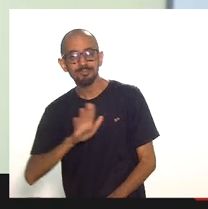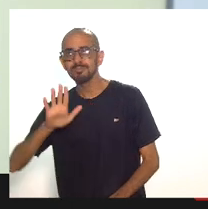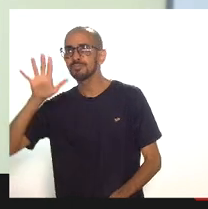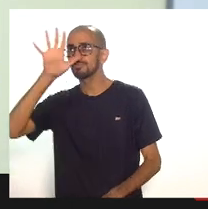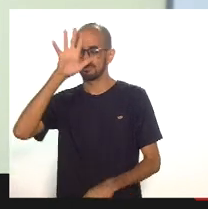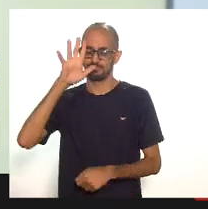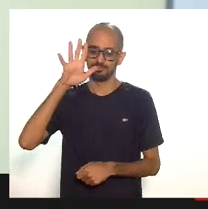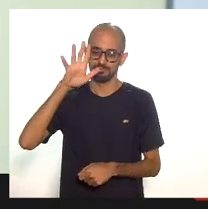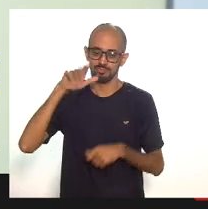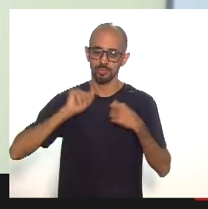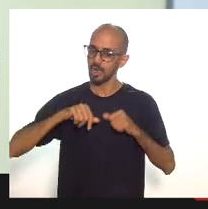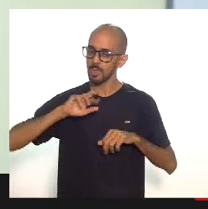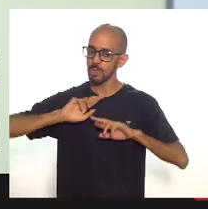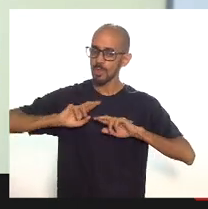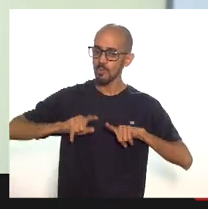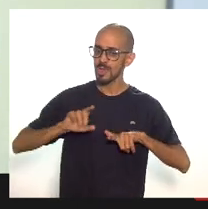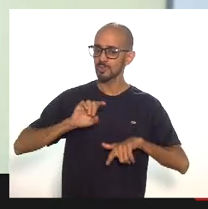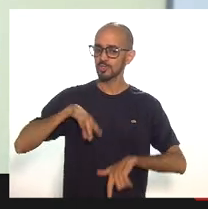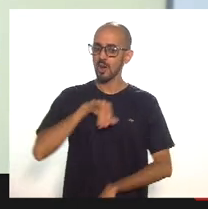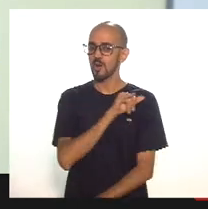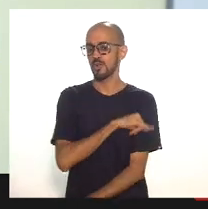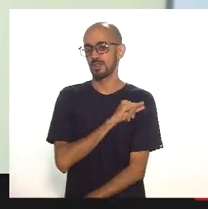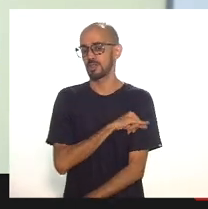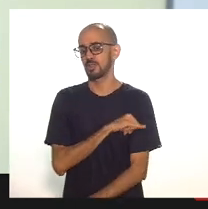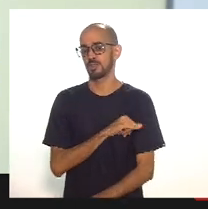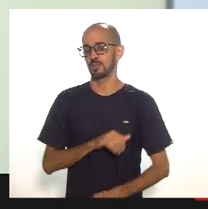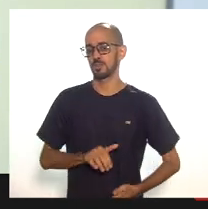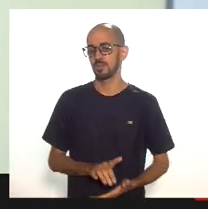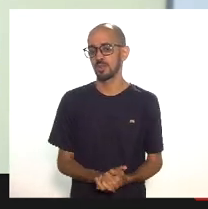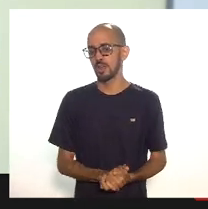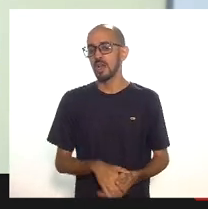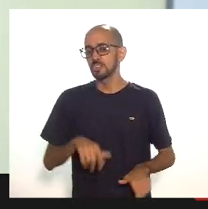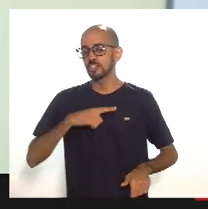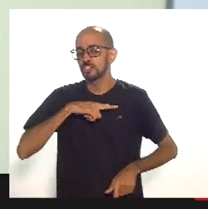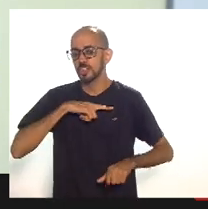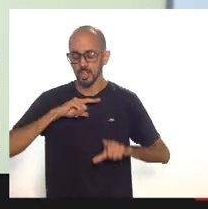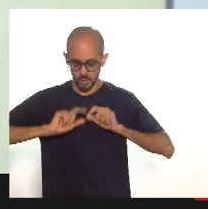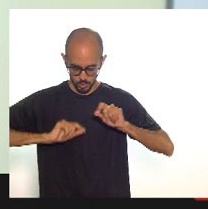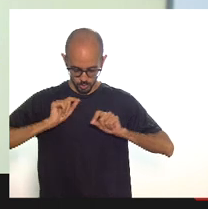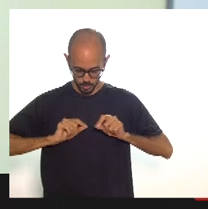que não é só no Rio. É a questão